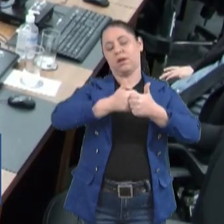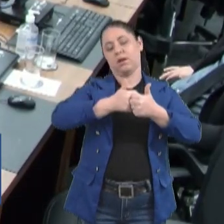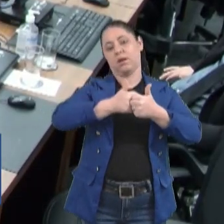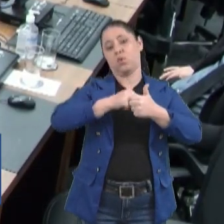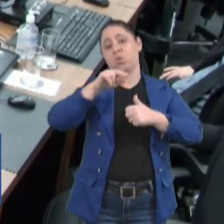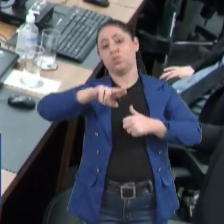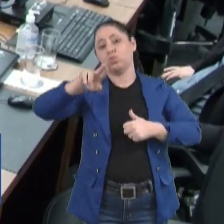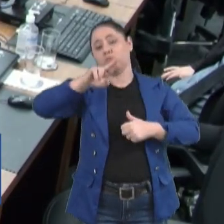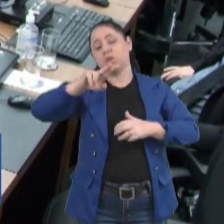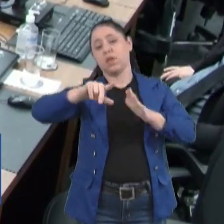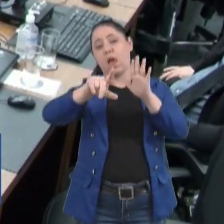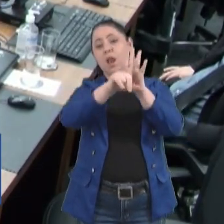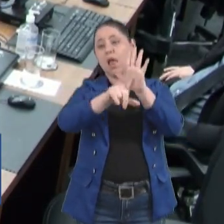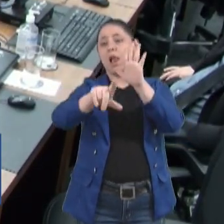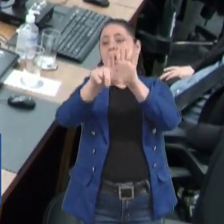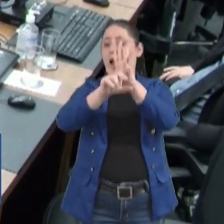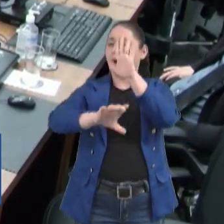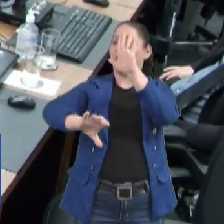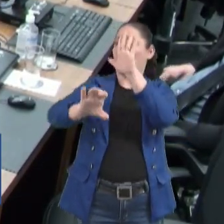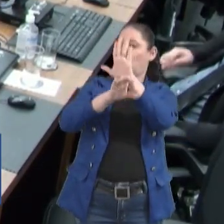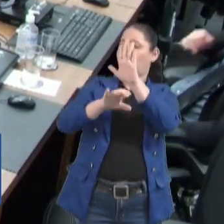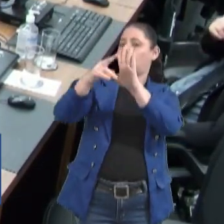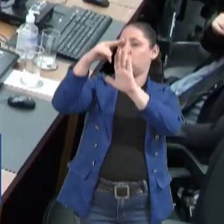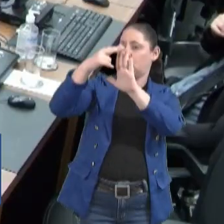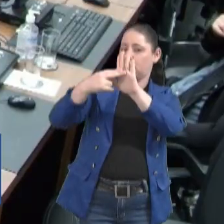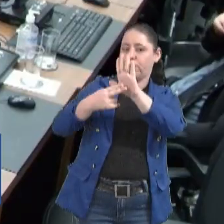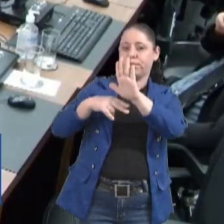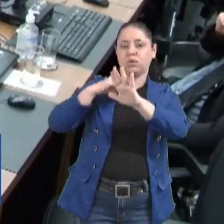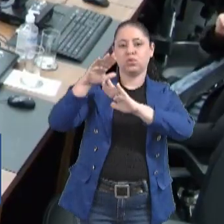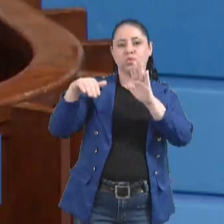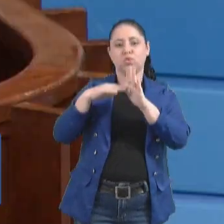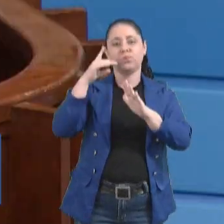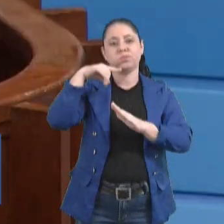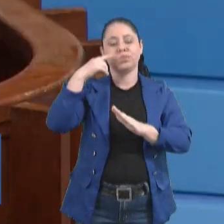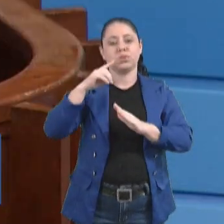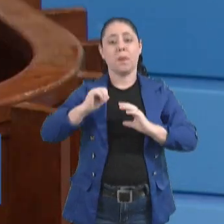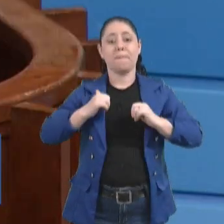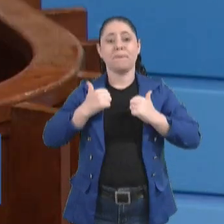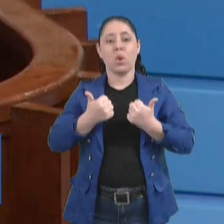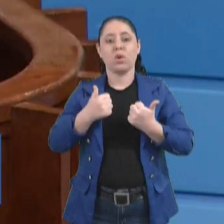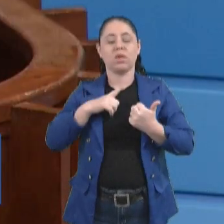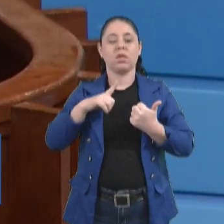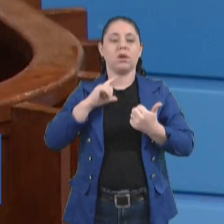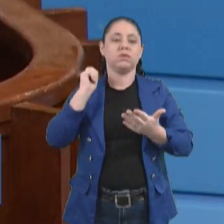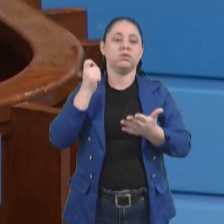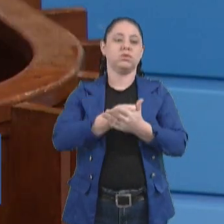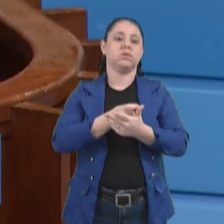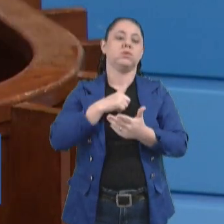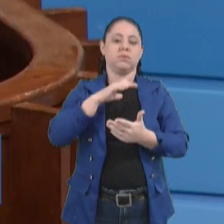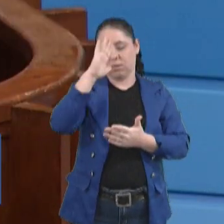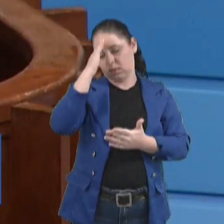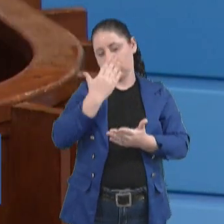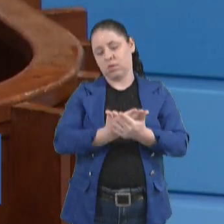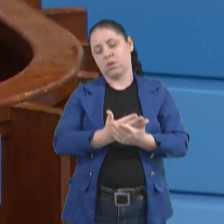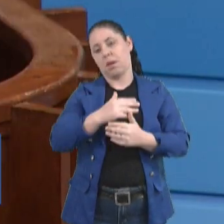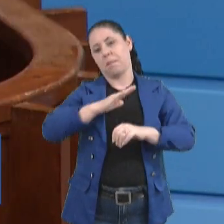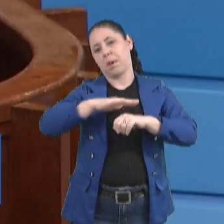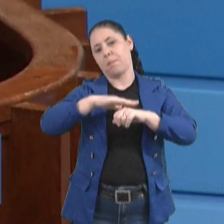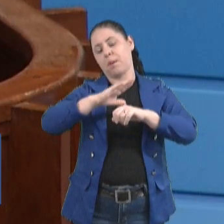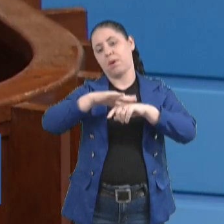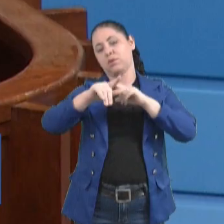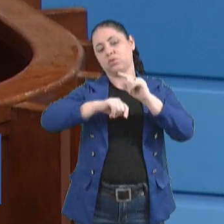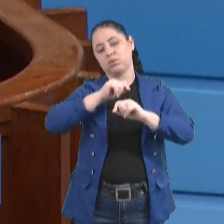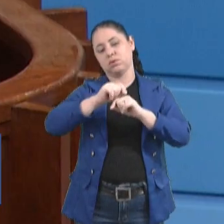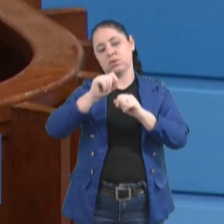tentar utilizar das leis, dos códigos, das normas, do direito positivo, que acredito que deva cada vez